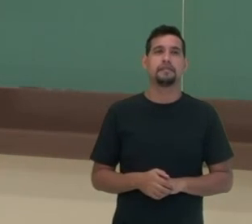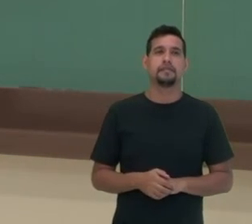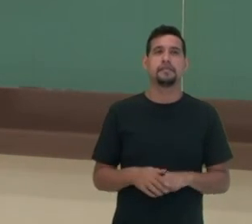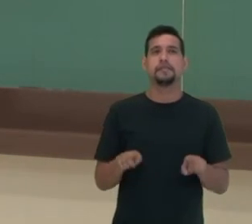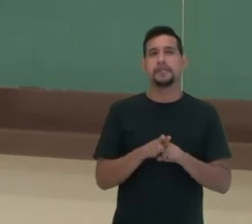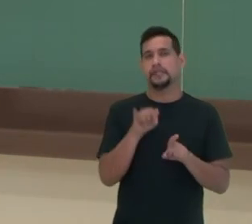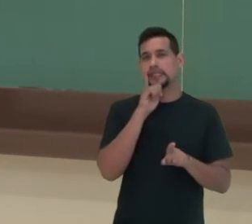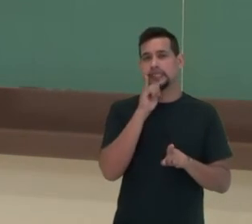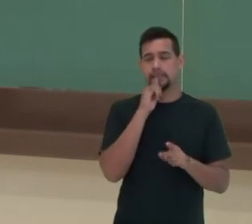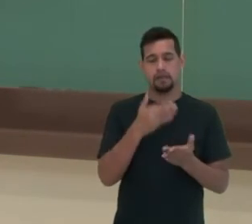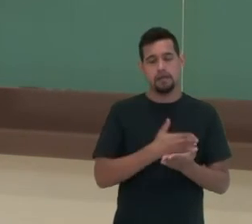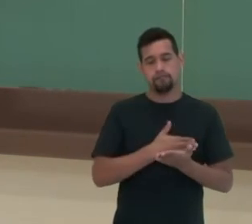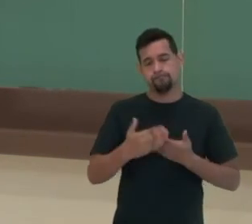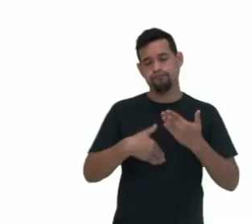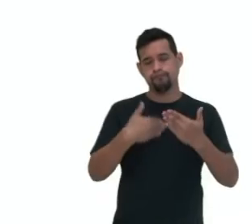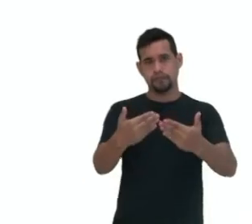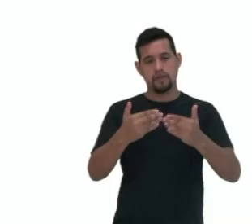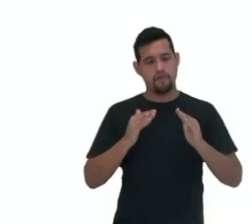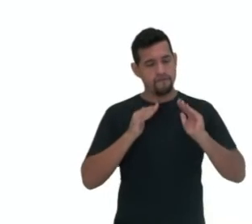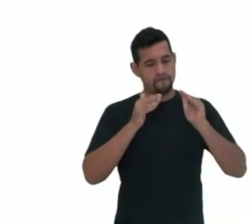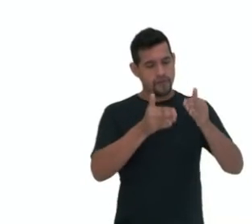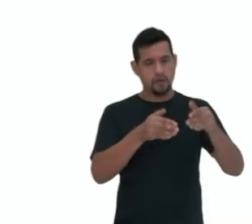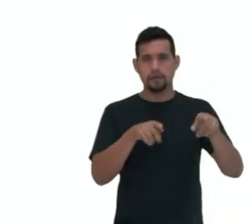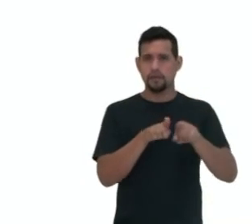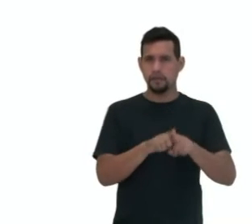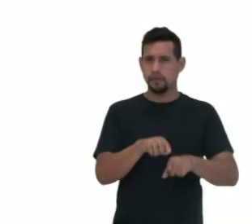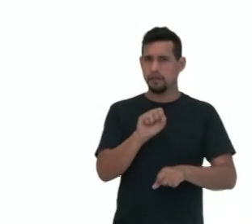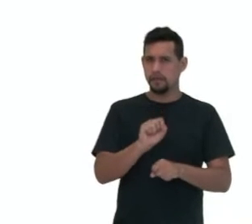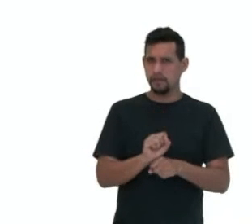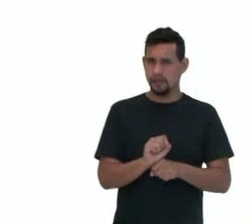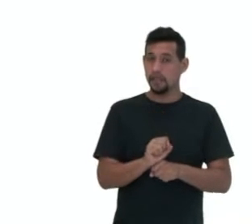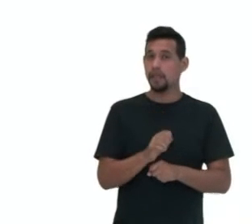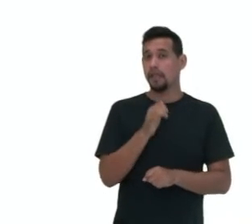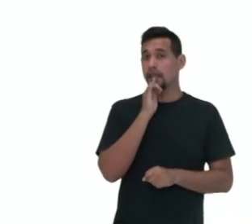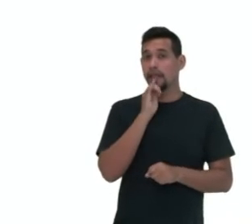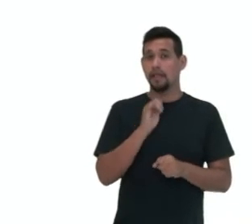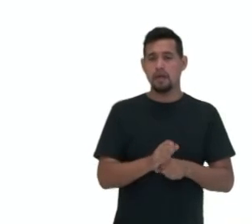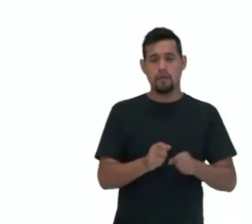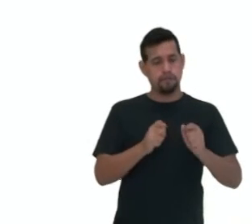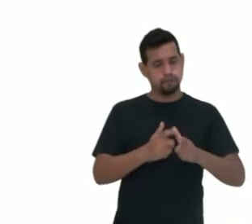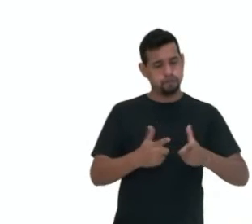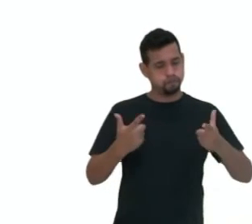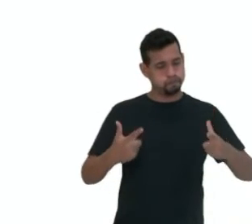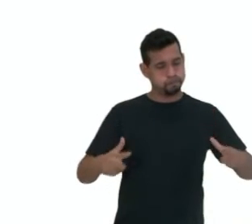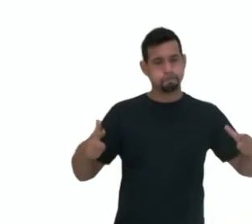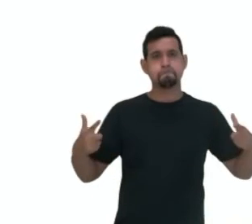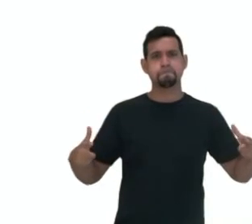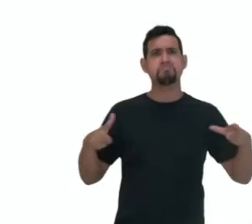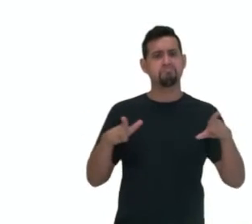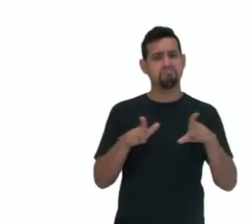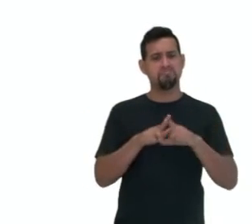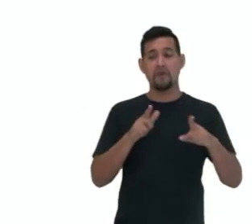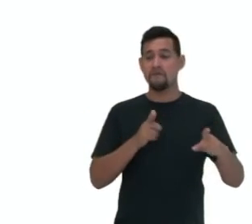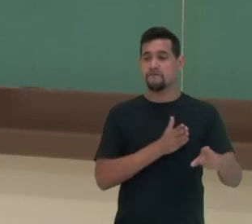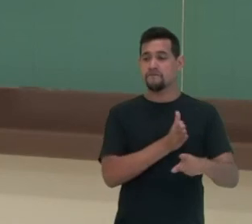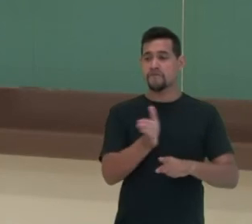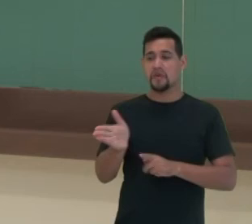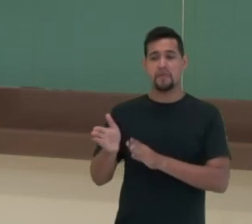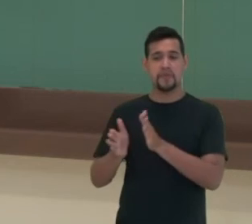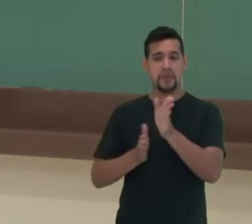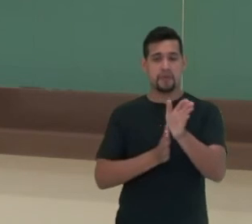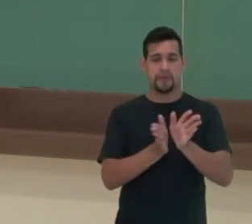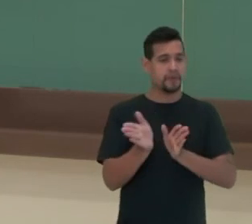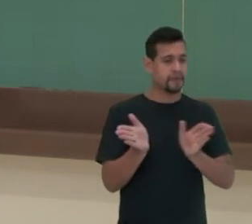como ainda estava muito centralizado e bem, bem descentralizado, falando